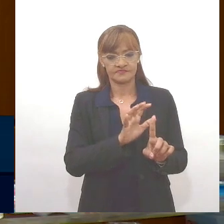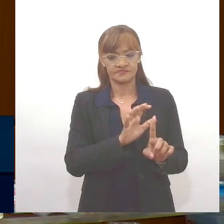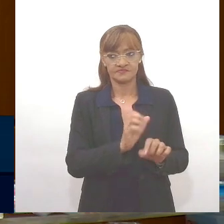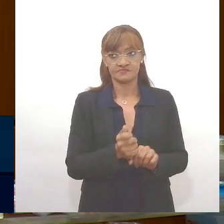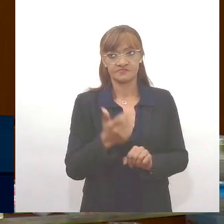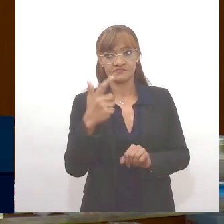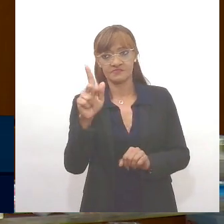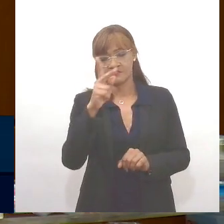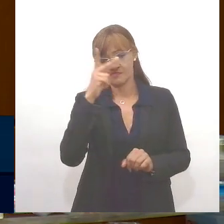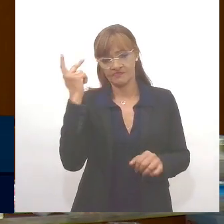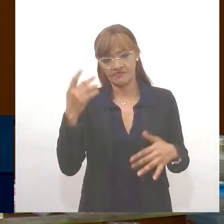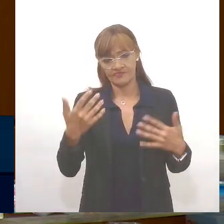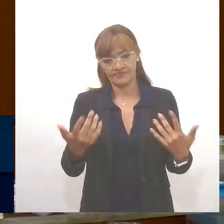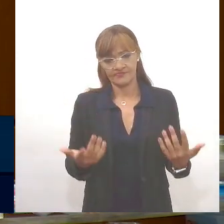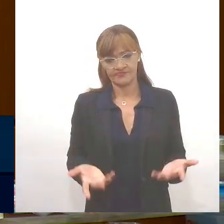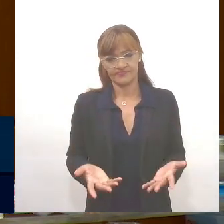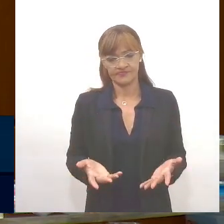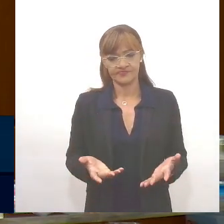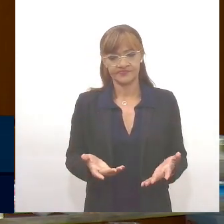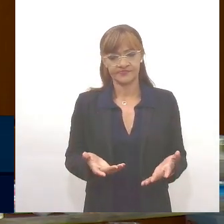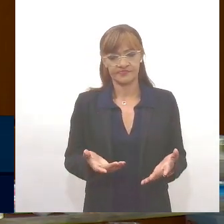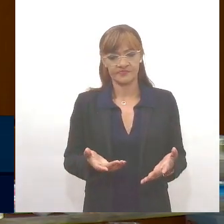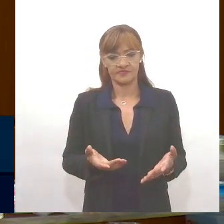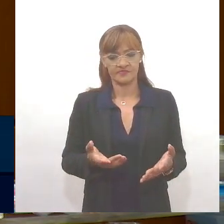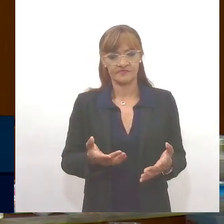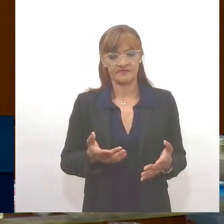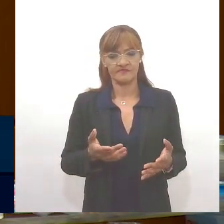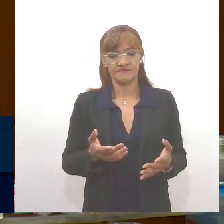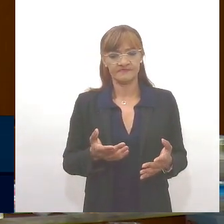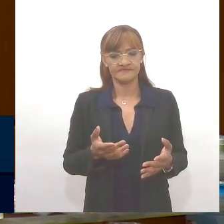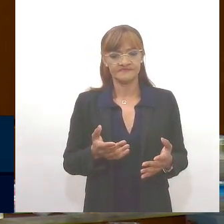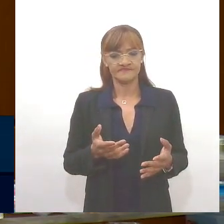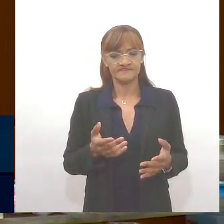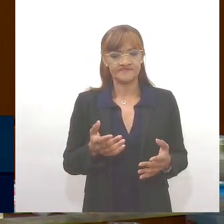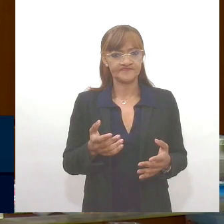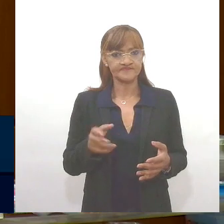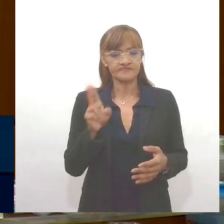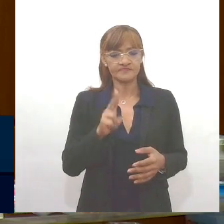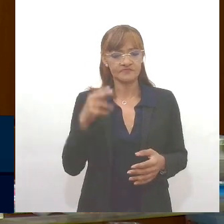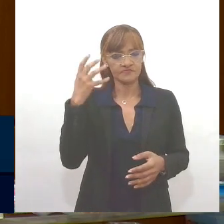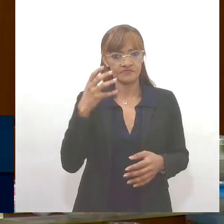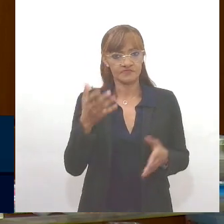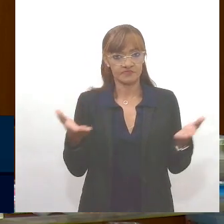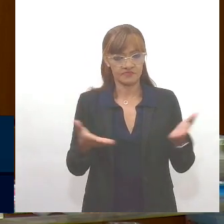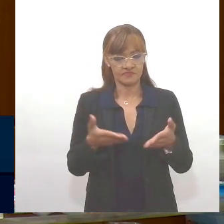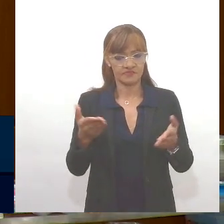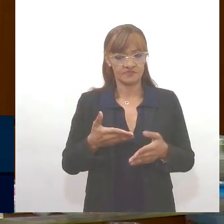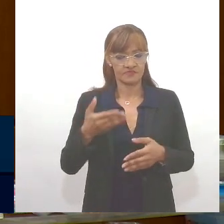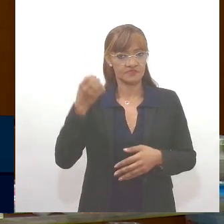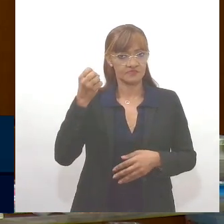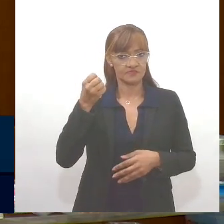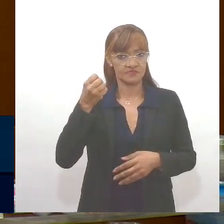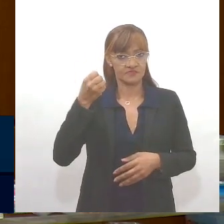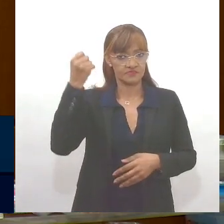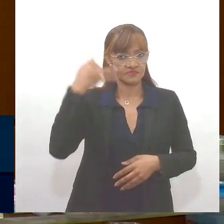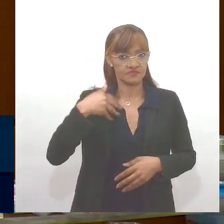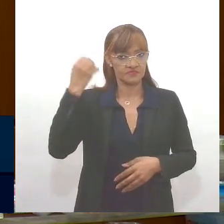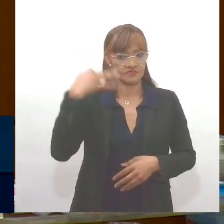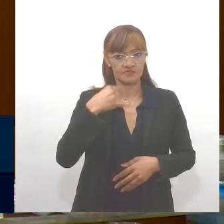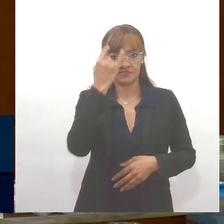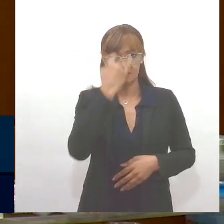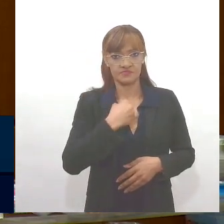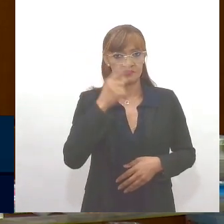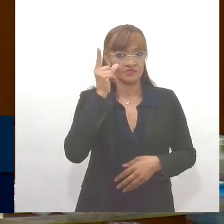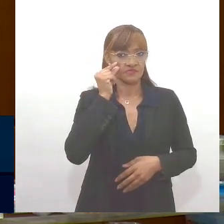a comunicação eh para contemplar as pessoas cegas e com baixa visão vou fazer minha descrição sou a